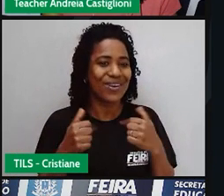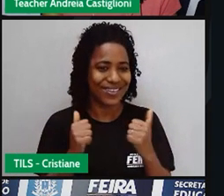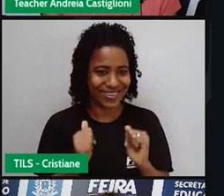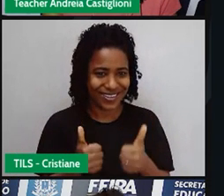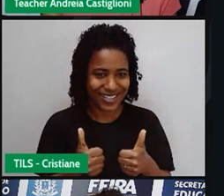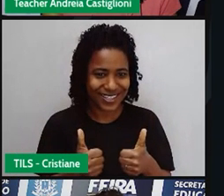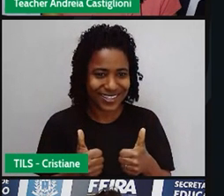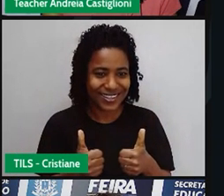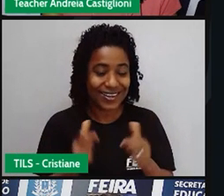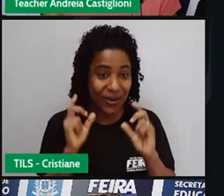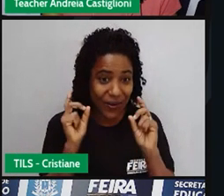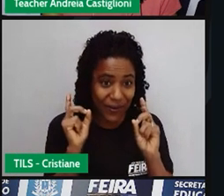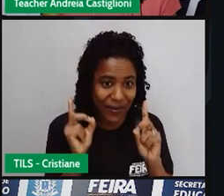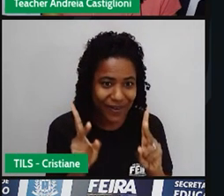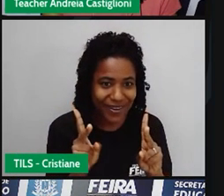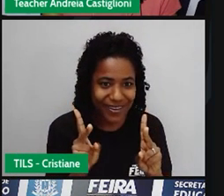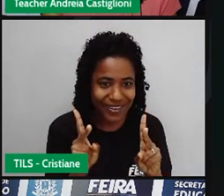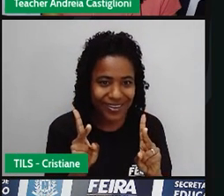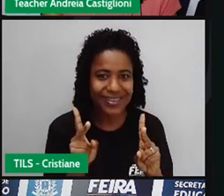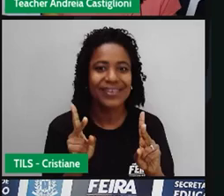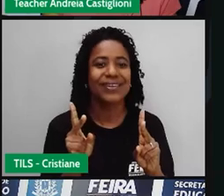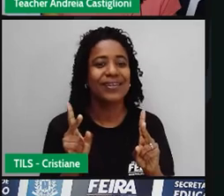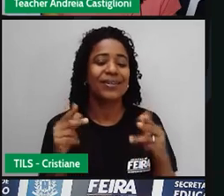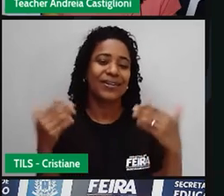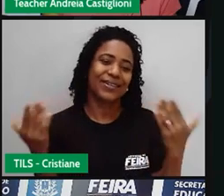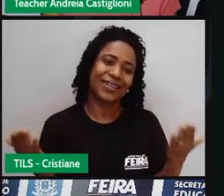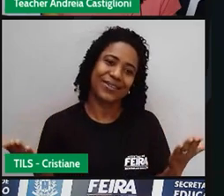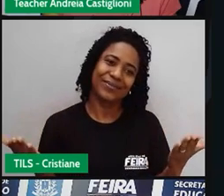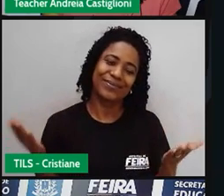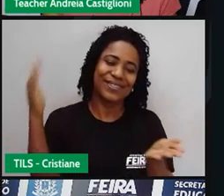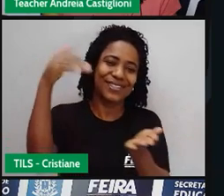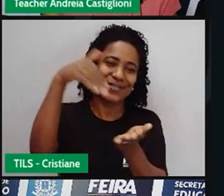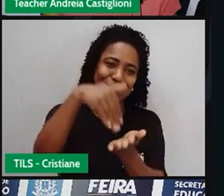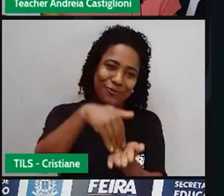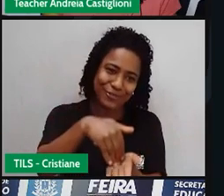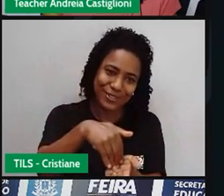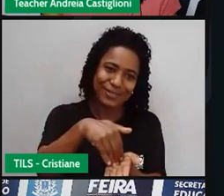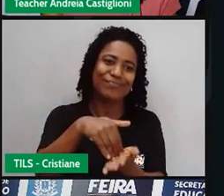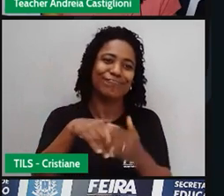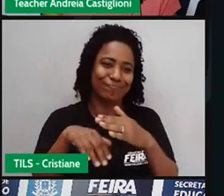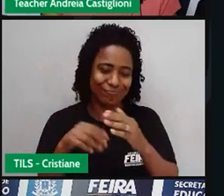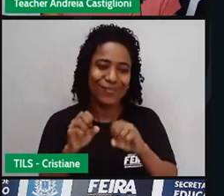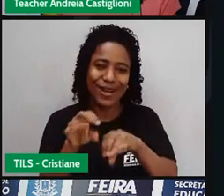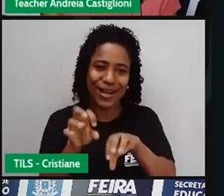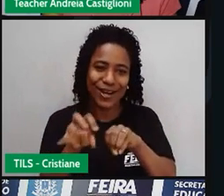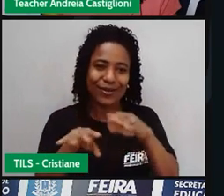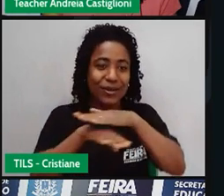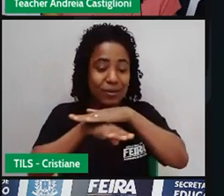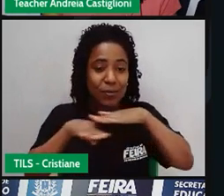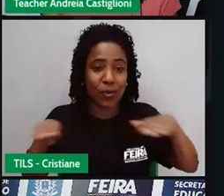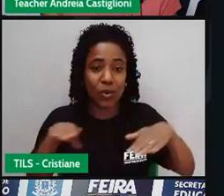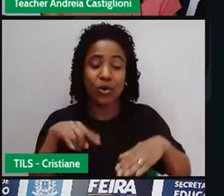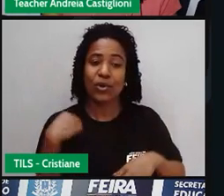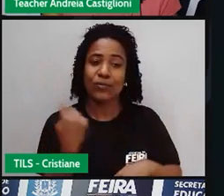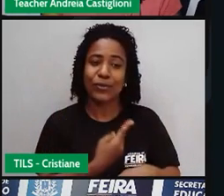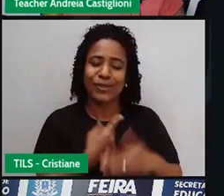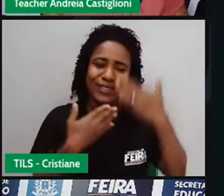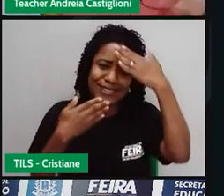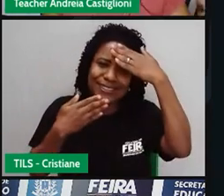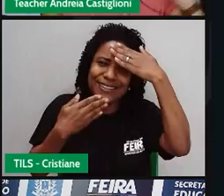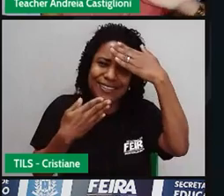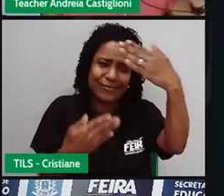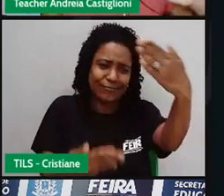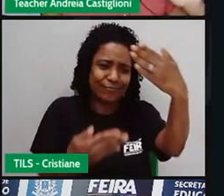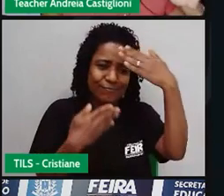se o dente Já chegamos então o finalzinho dinossauro deixamos aqui nosso